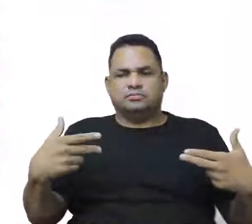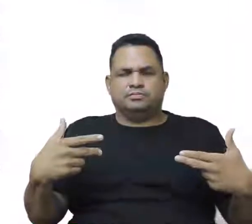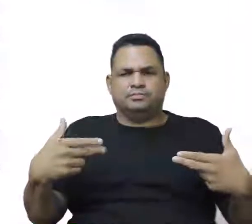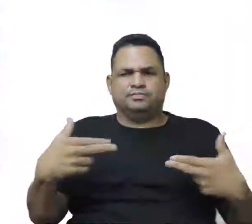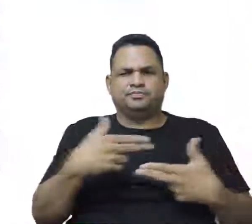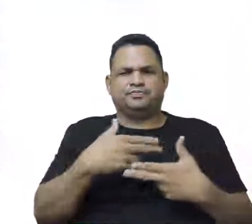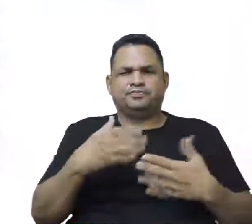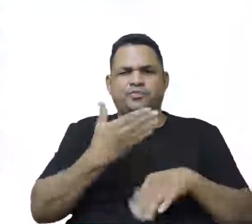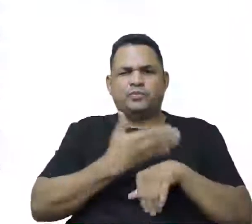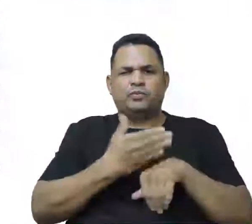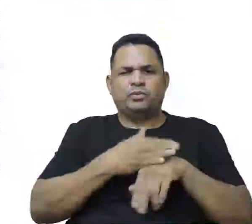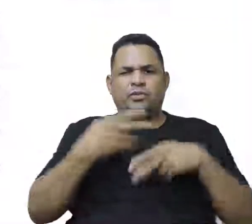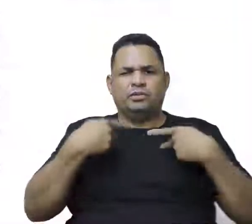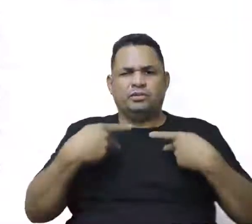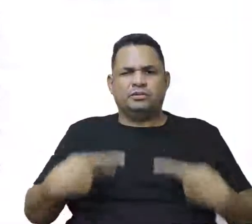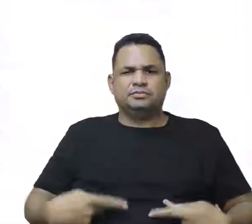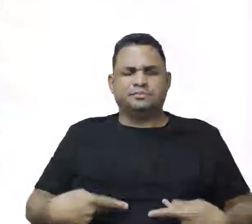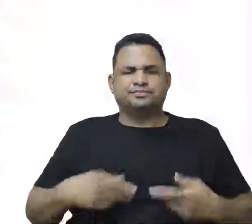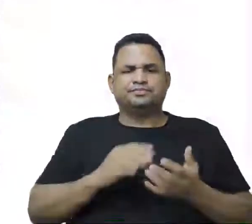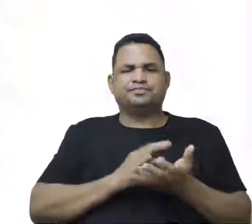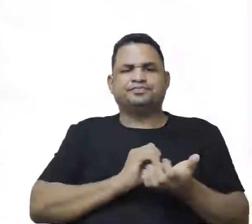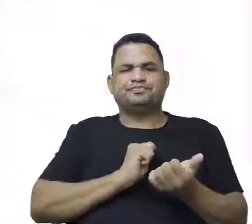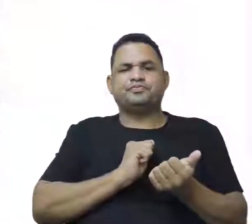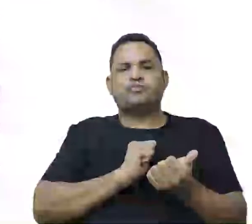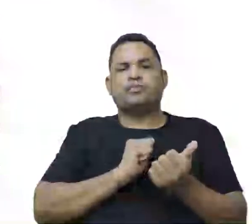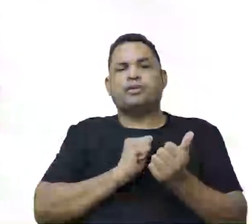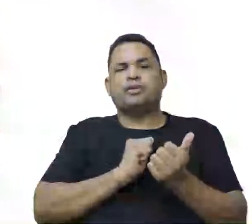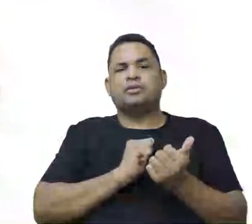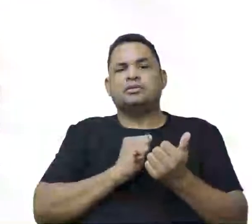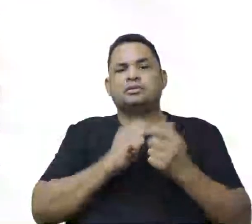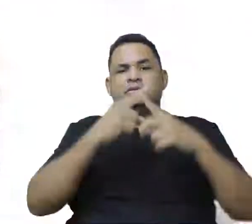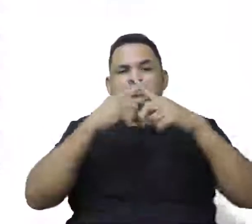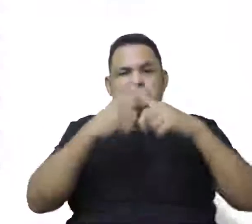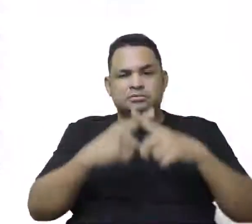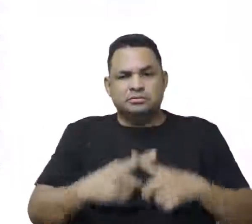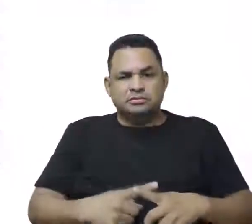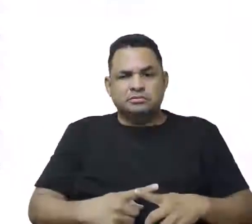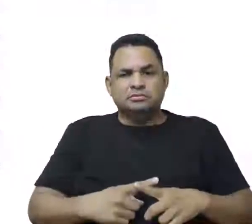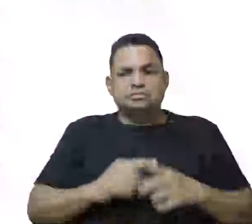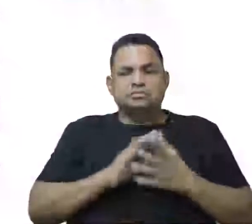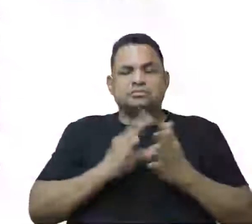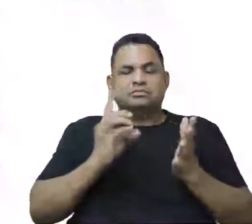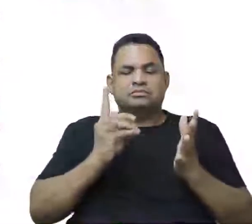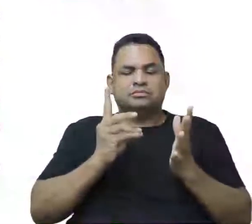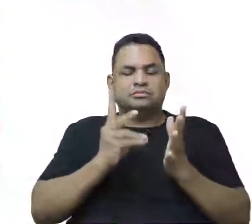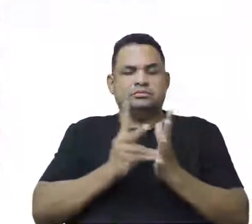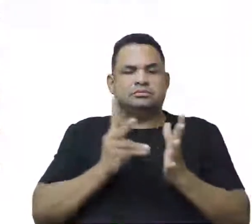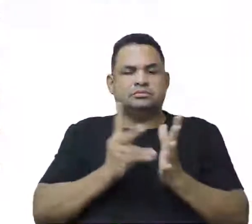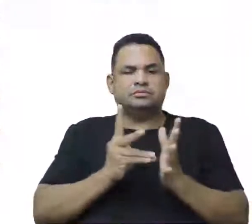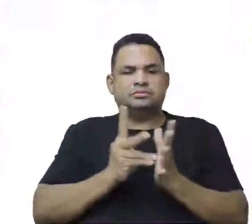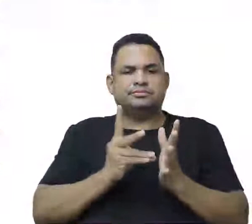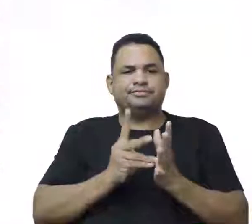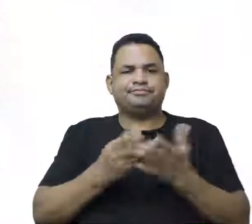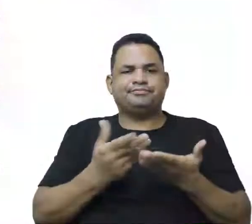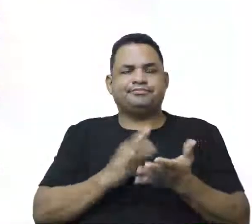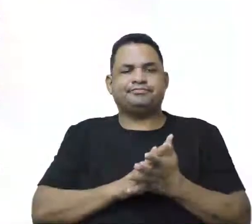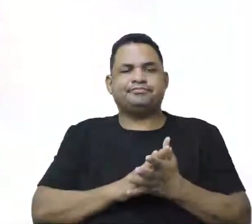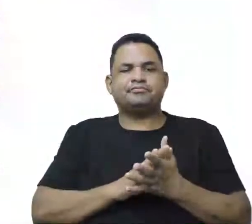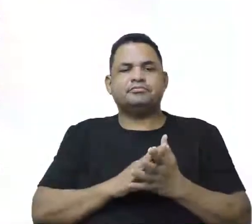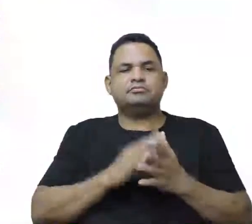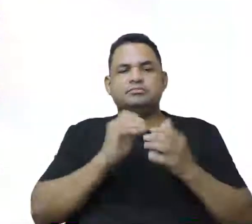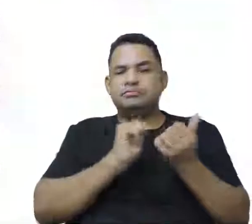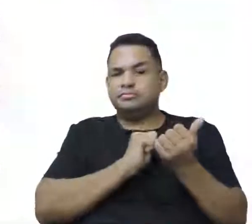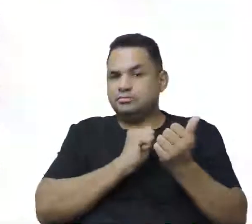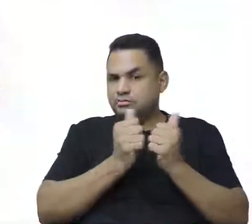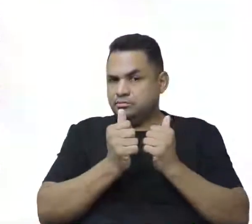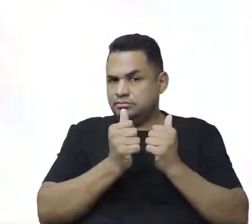esportivização das práticas corporais nos jogos indígenas. Olha só que temática, hein? Então, vamos lá. Nos jogos dos